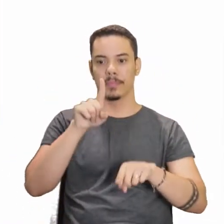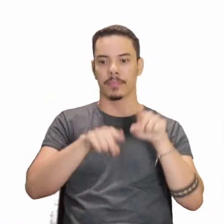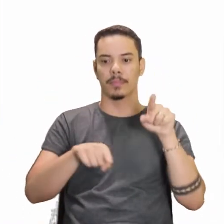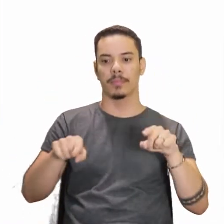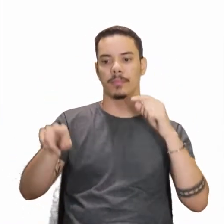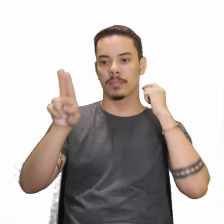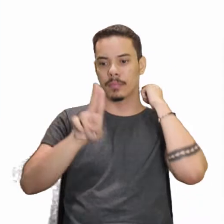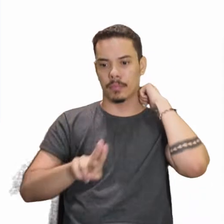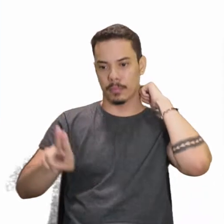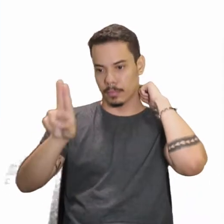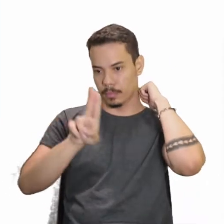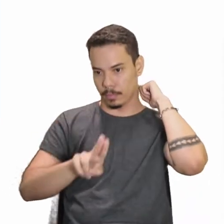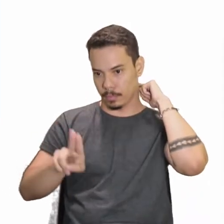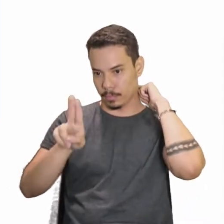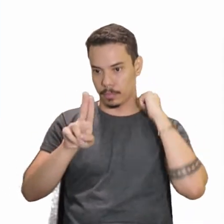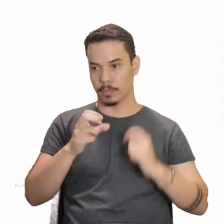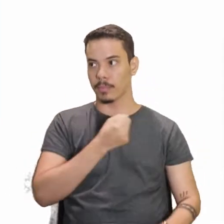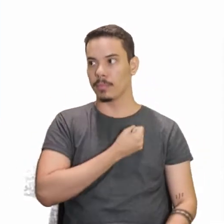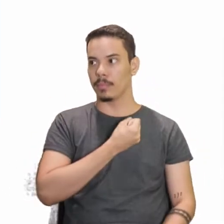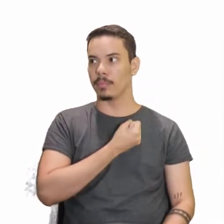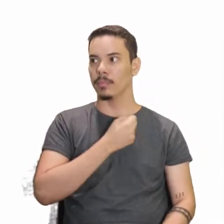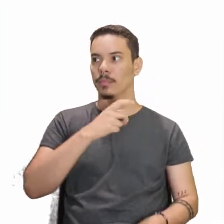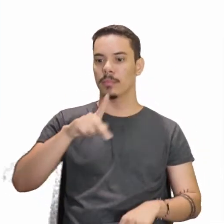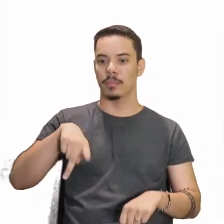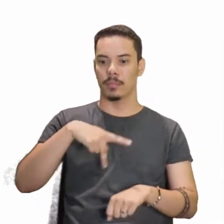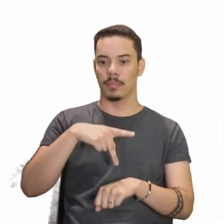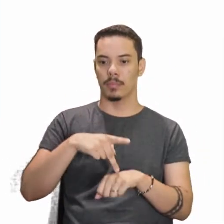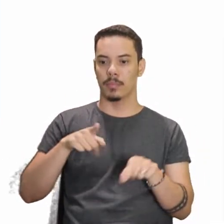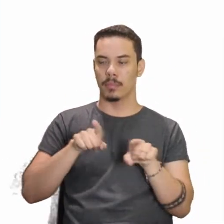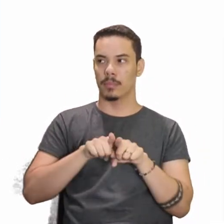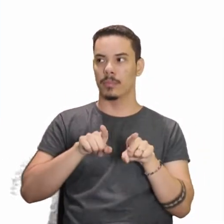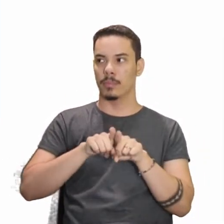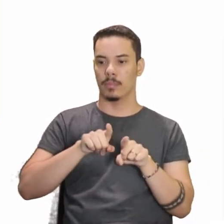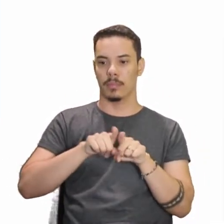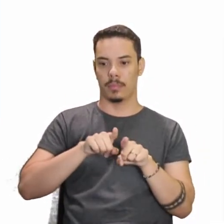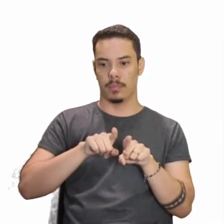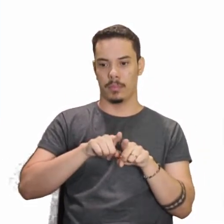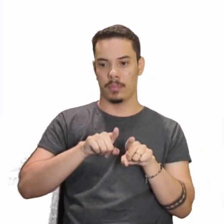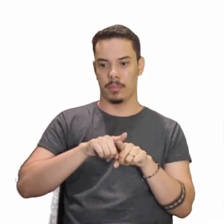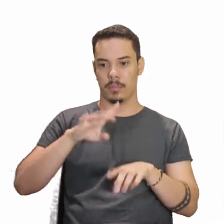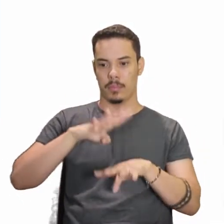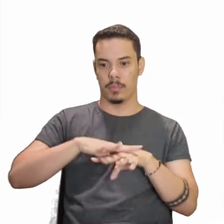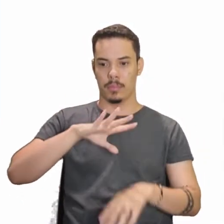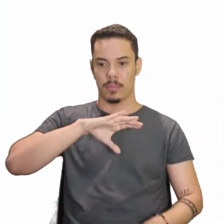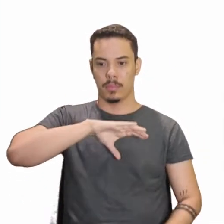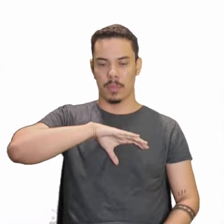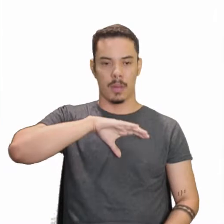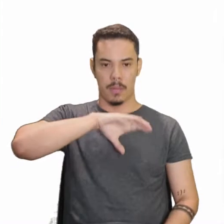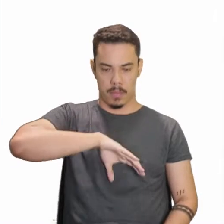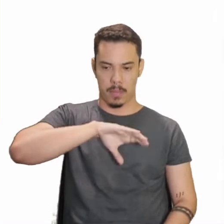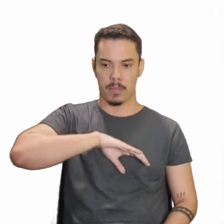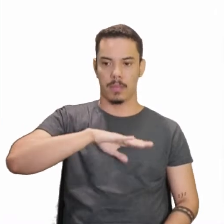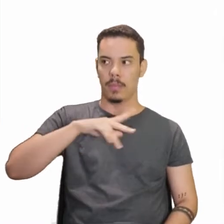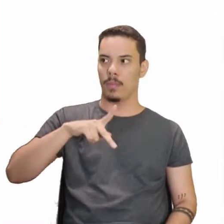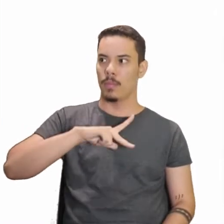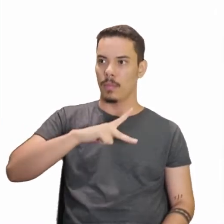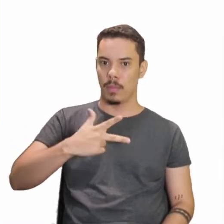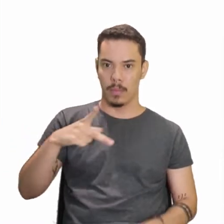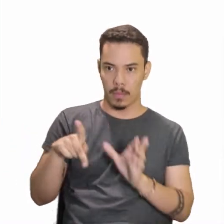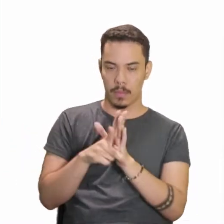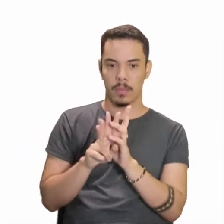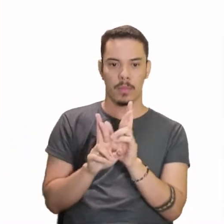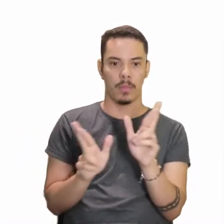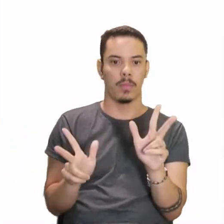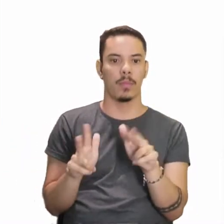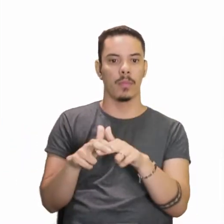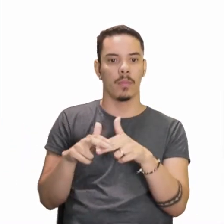por um número aí de países, e o português do Brasil é usado por um número maior de falantes. Então, dentro dessa variedade, professor, é